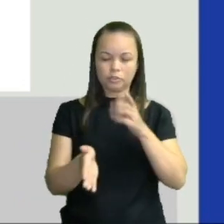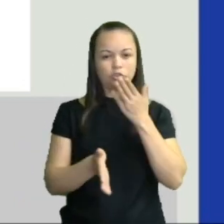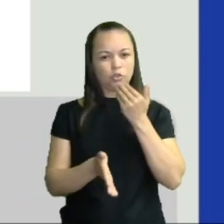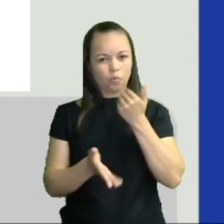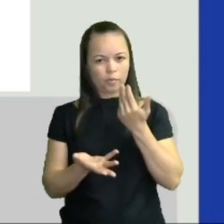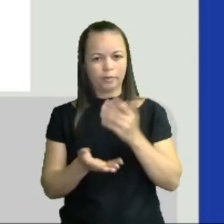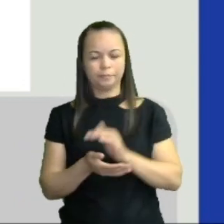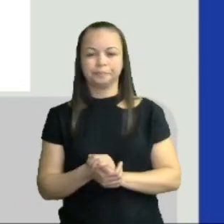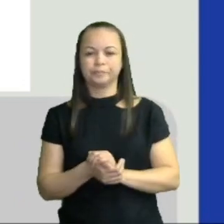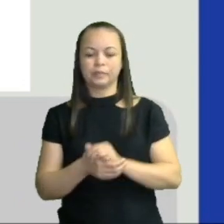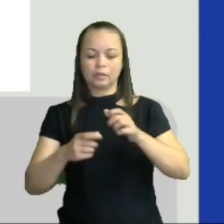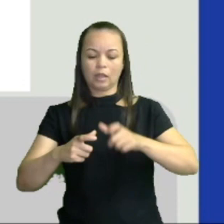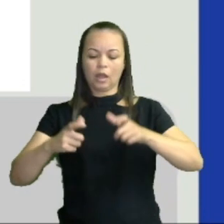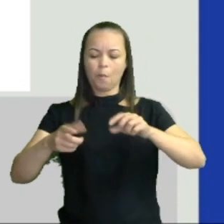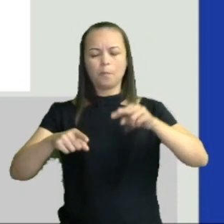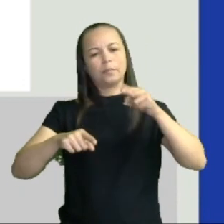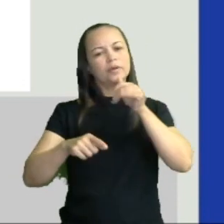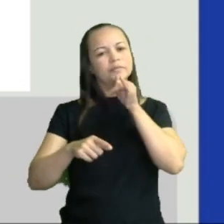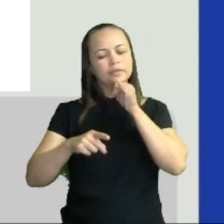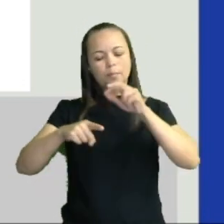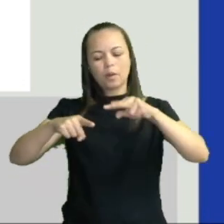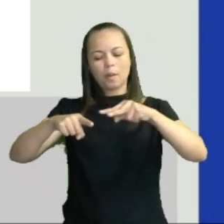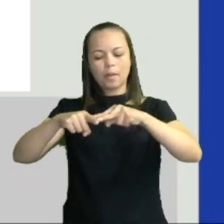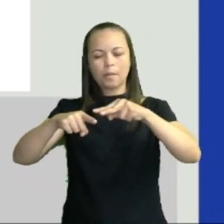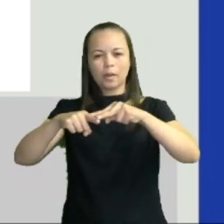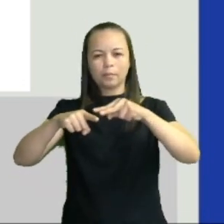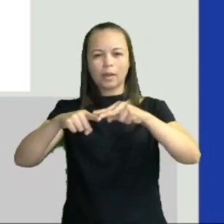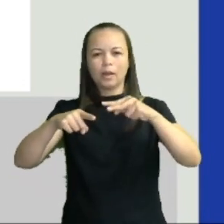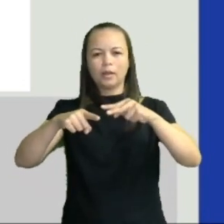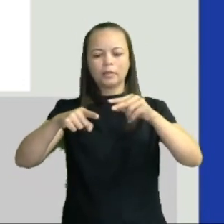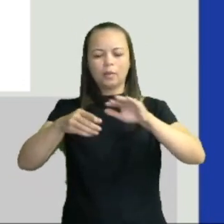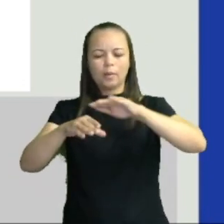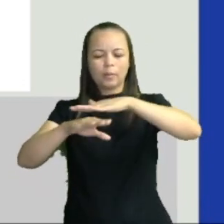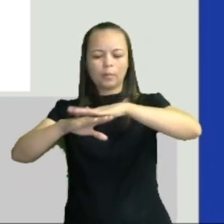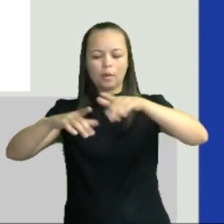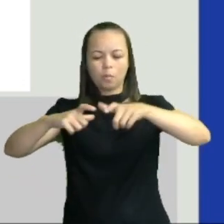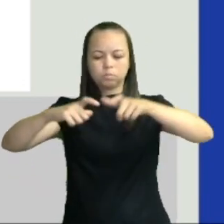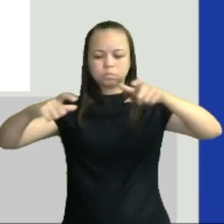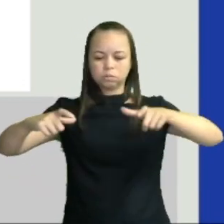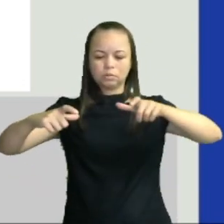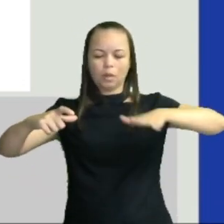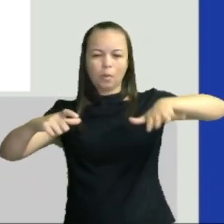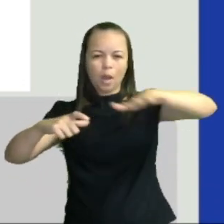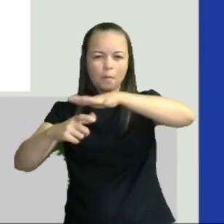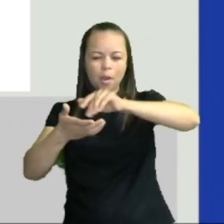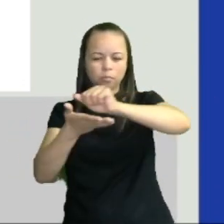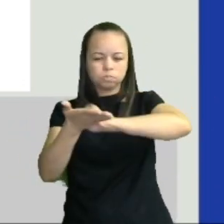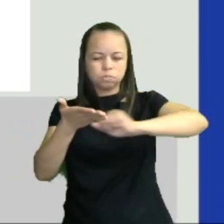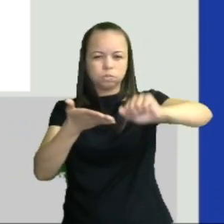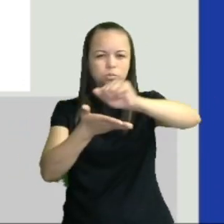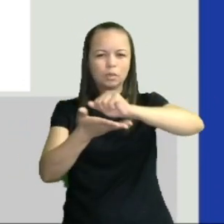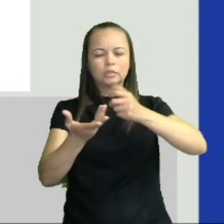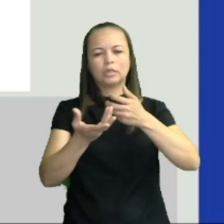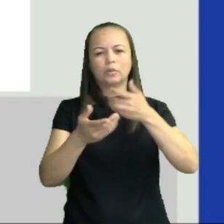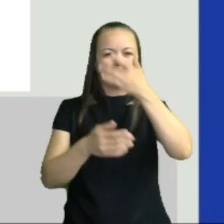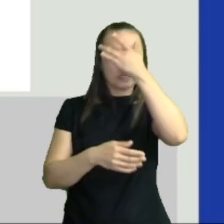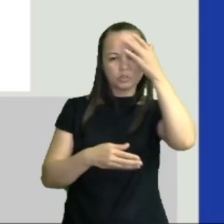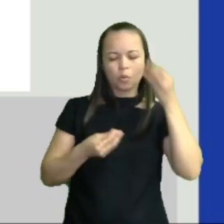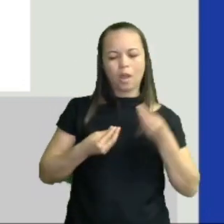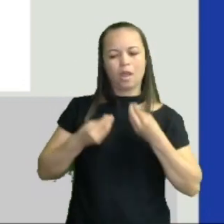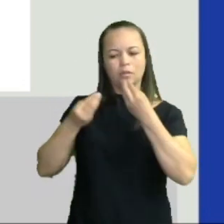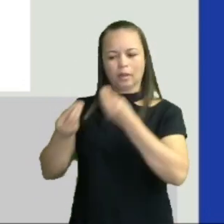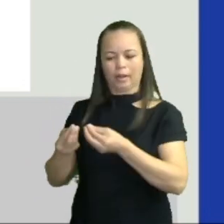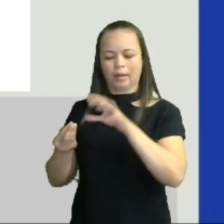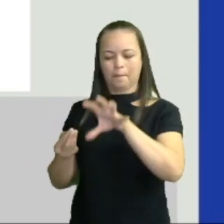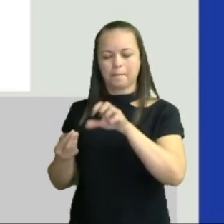É importante, porque ela passou ali de mão em mão, a pessoa que fez, a pessoa que entregou, tá? A pessoa que às vezes entrega, pega no dinheiro, não higieniza